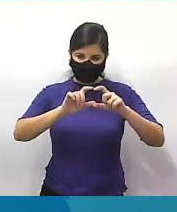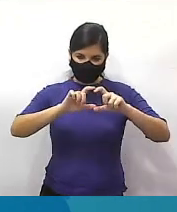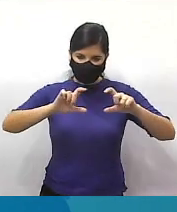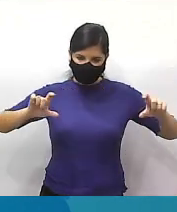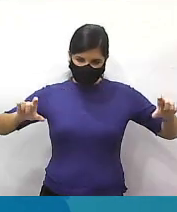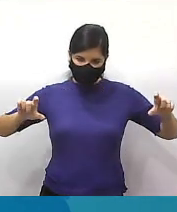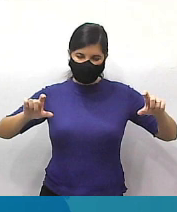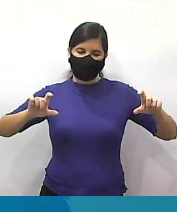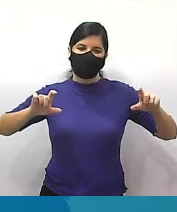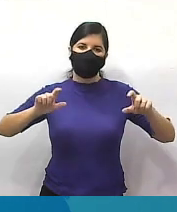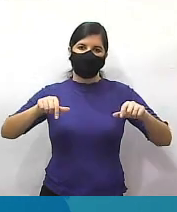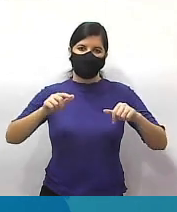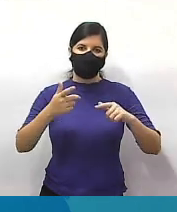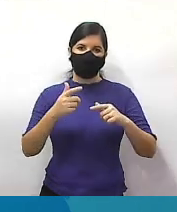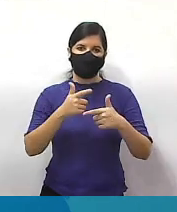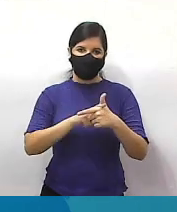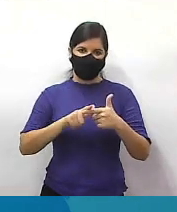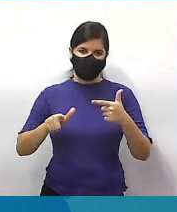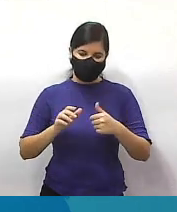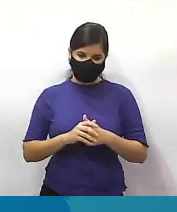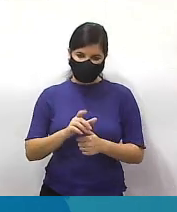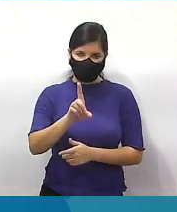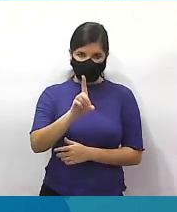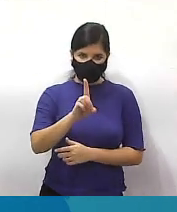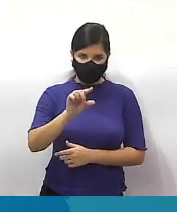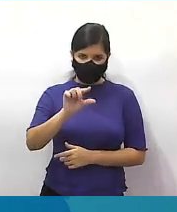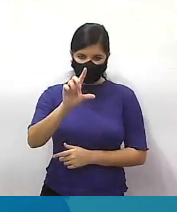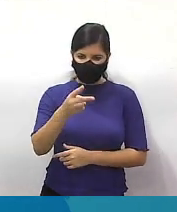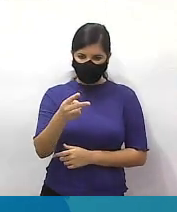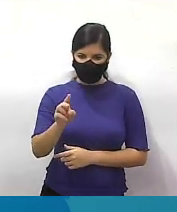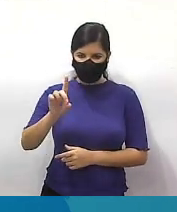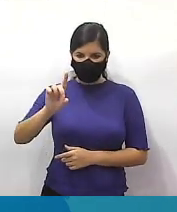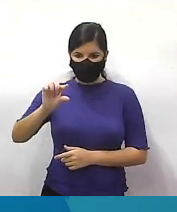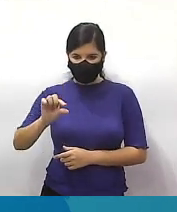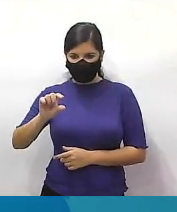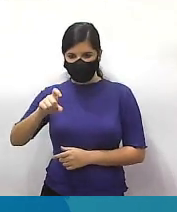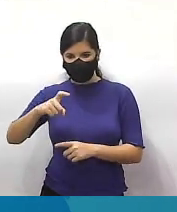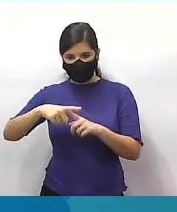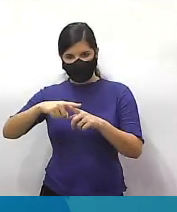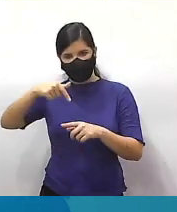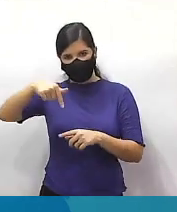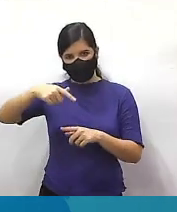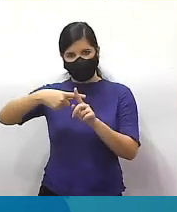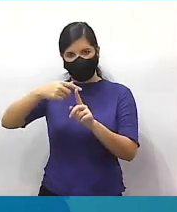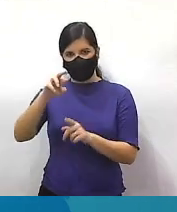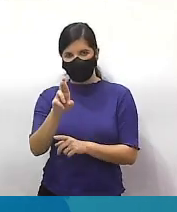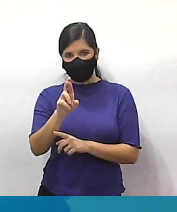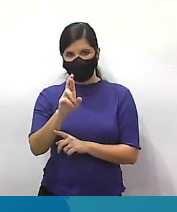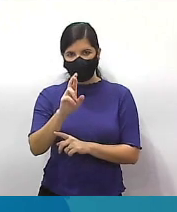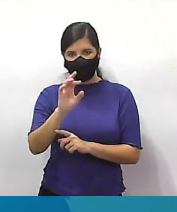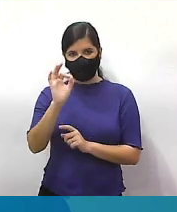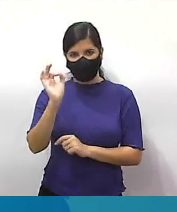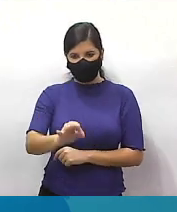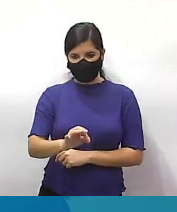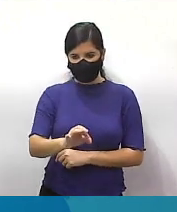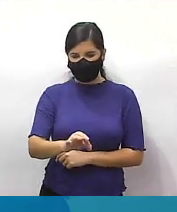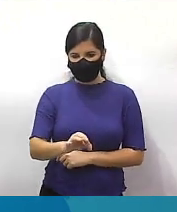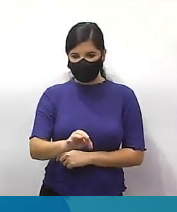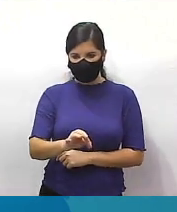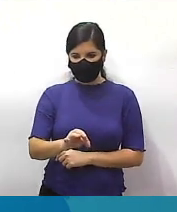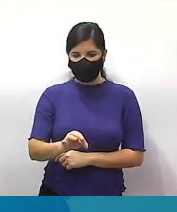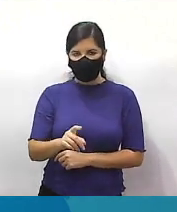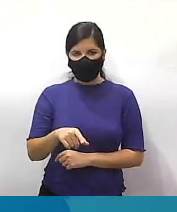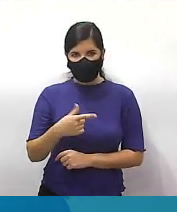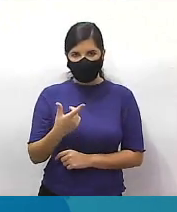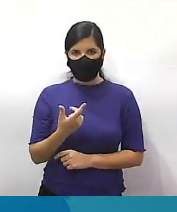o teorema fundamental da divisão. Dzão é igual a Dzinho vezes Q mais R. Quando R é exato, é 0,